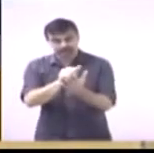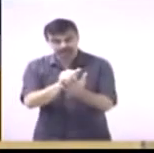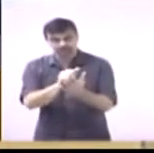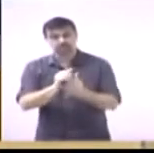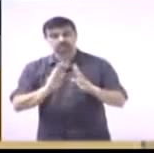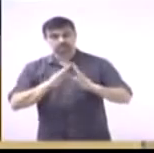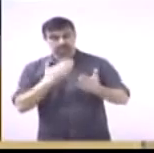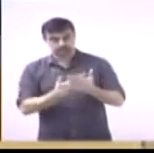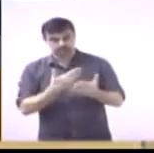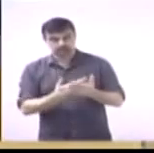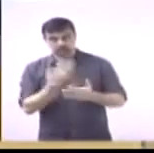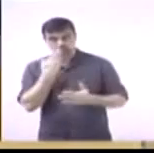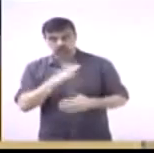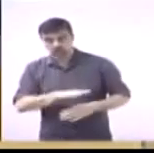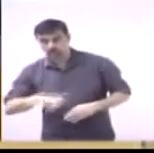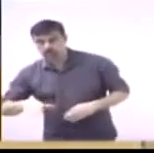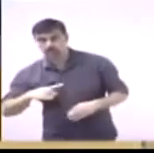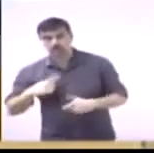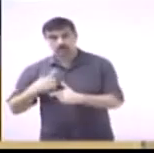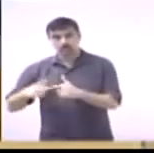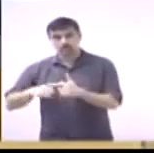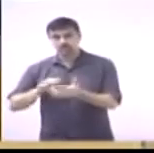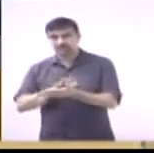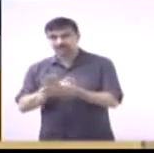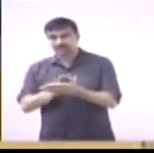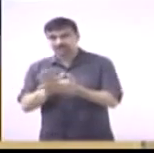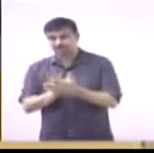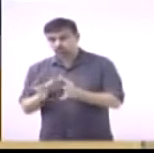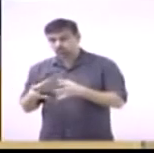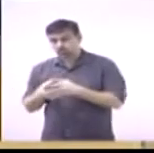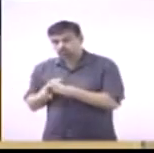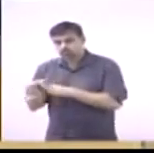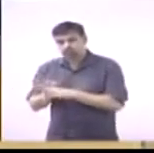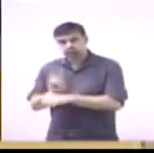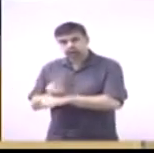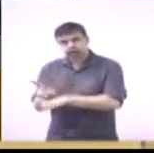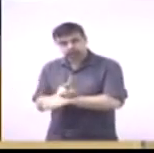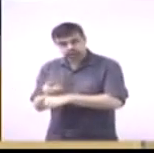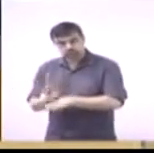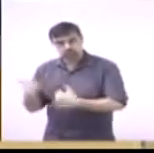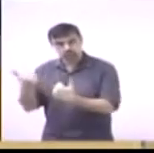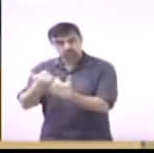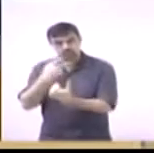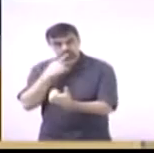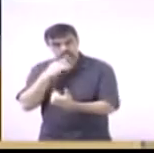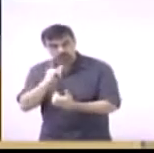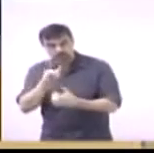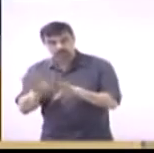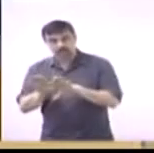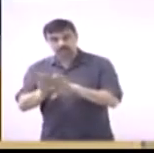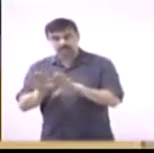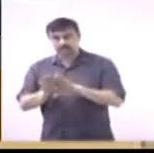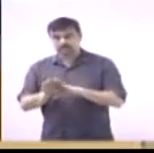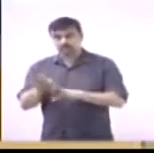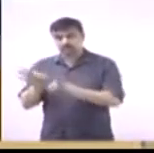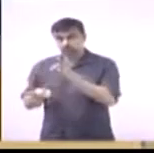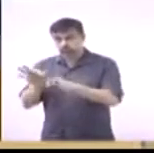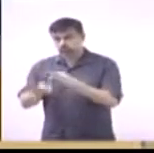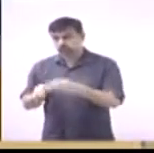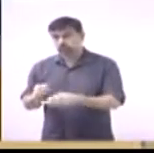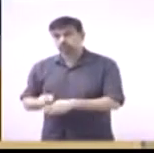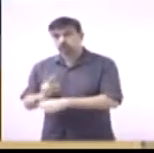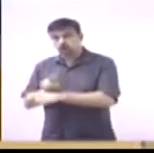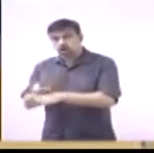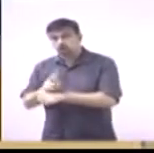na EMEI, para que não tenha problema com o conselho tutelar e nem com vara da infância e da juventude. Então, para os pais